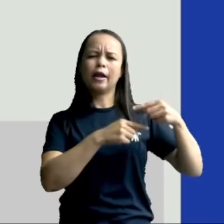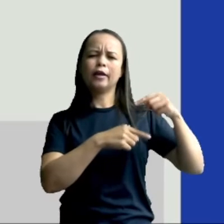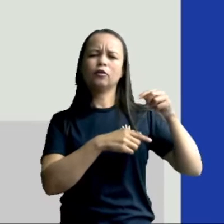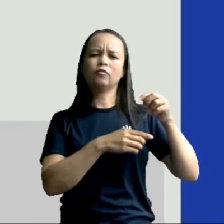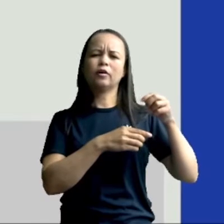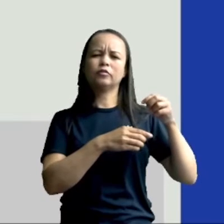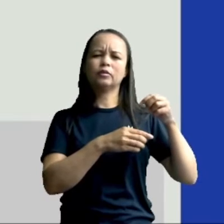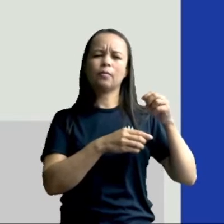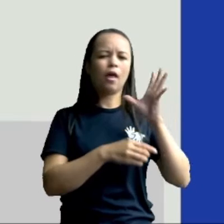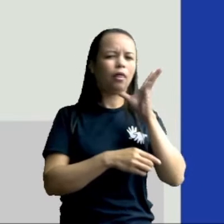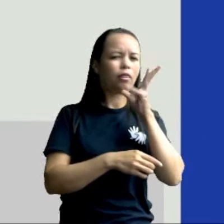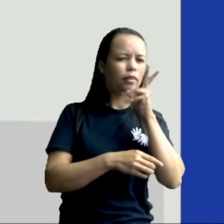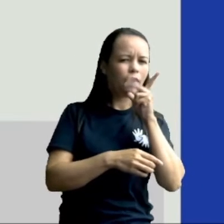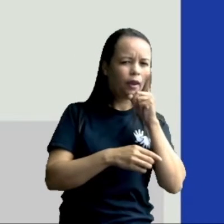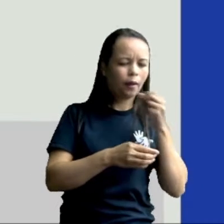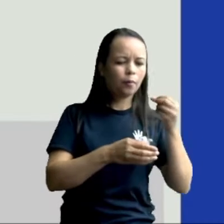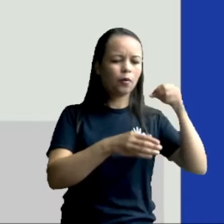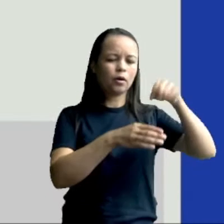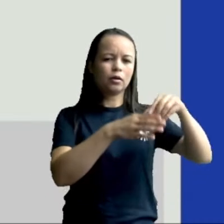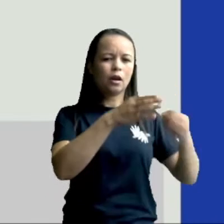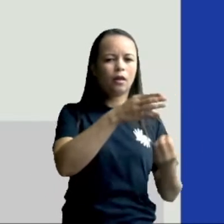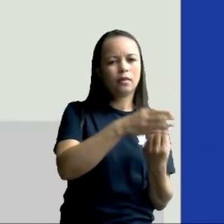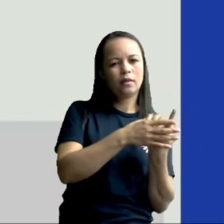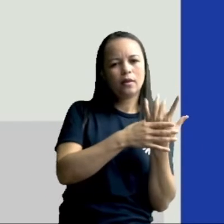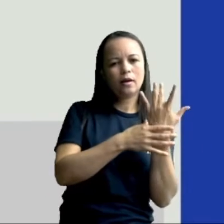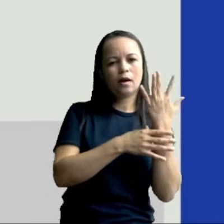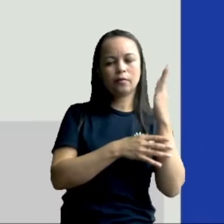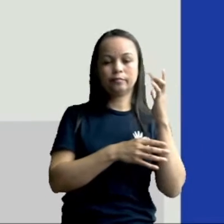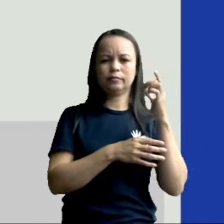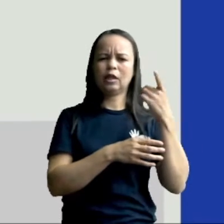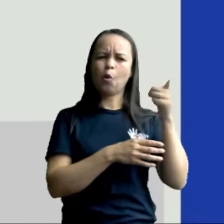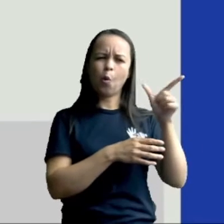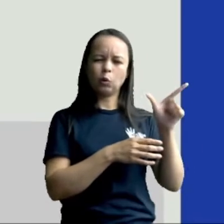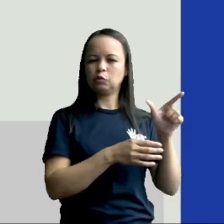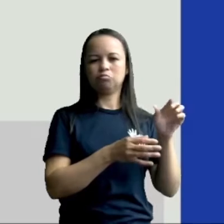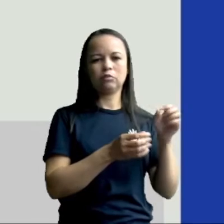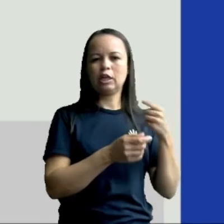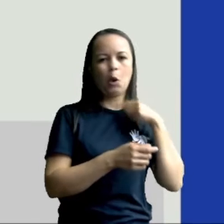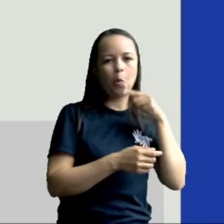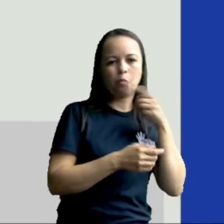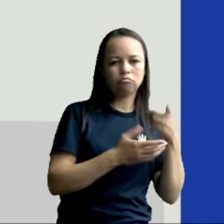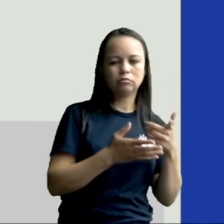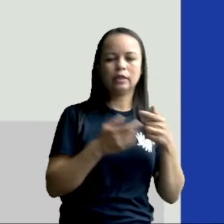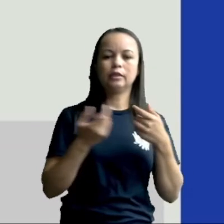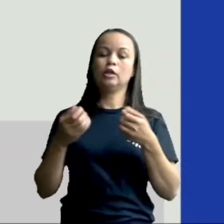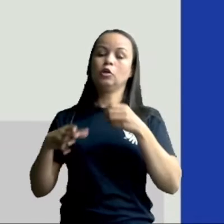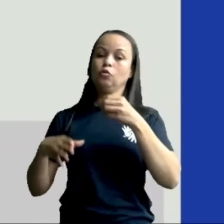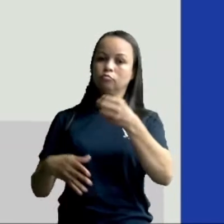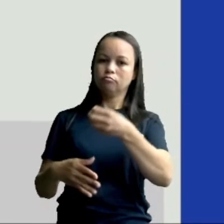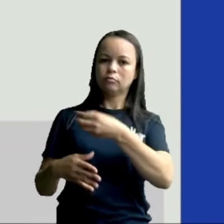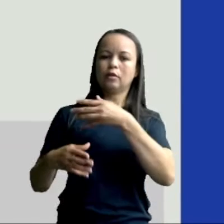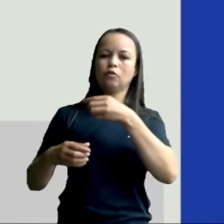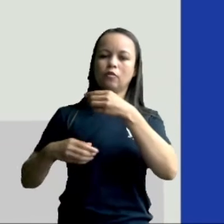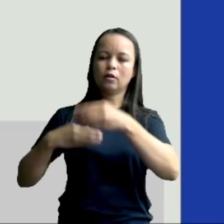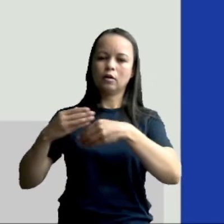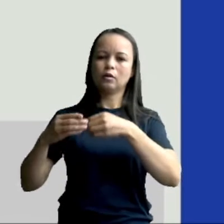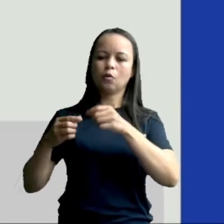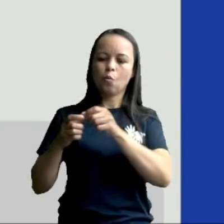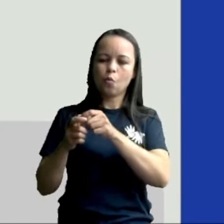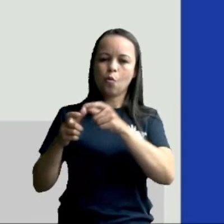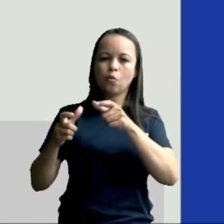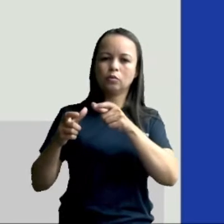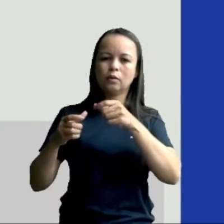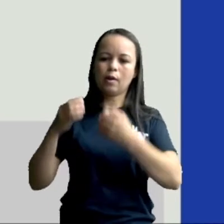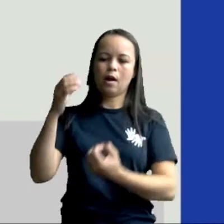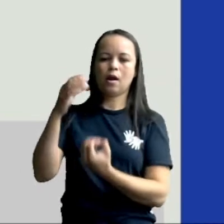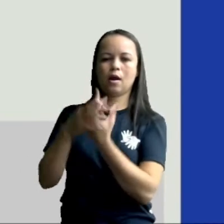tempo para poder se repor na natureza, e tem outros que nem se repõem. E os renováveis é aqueles que têm curto prazo,